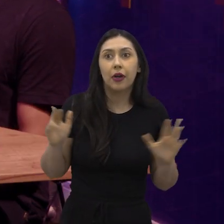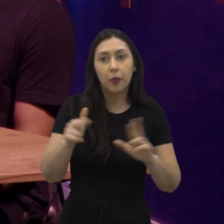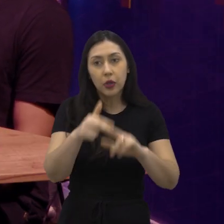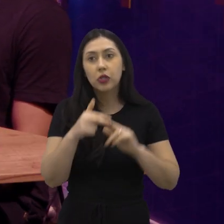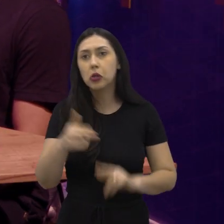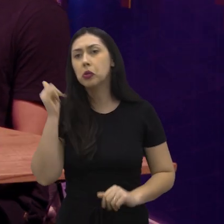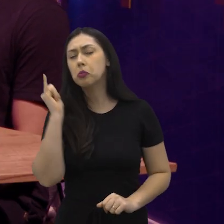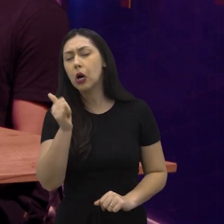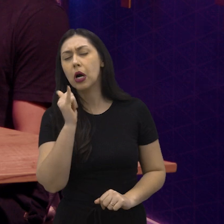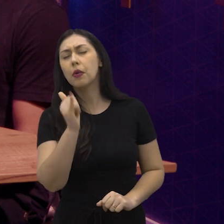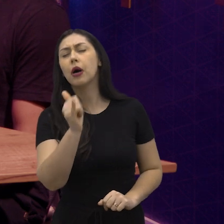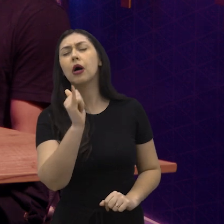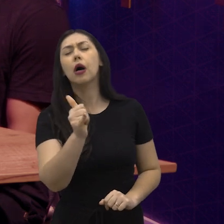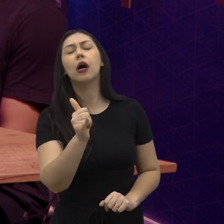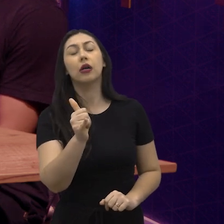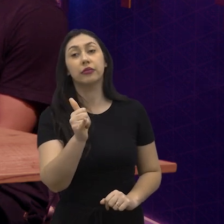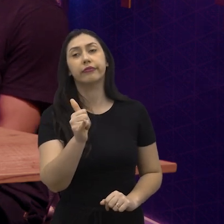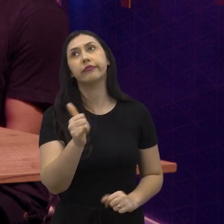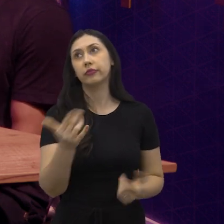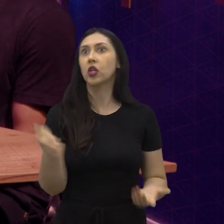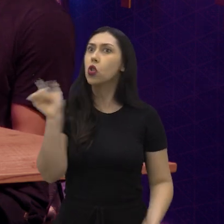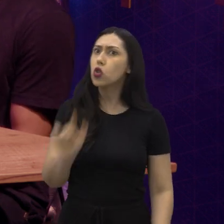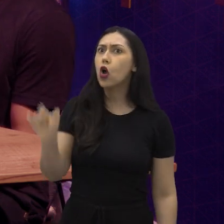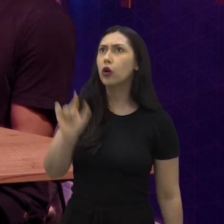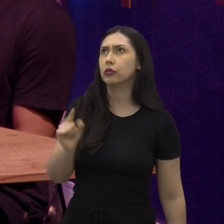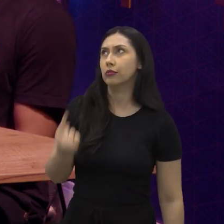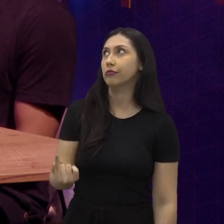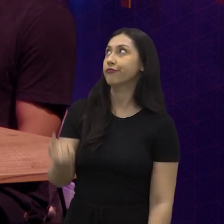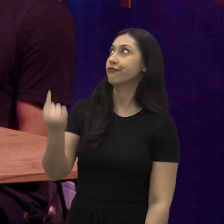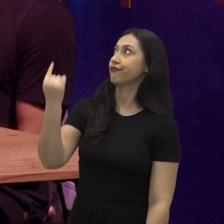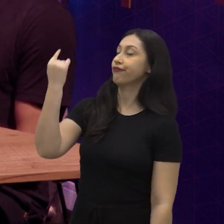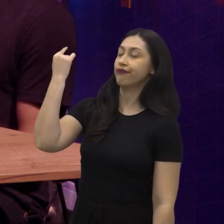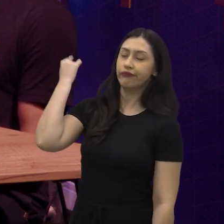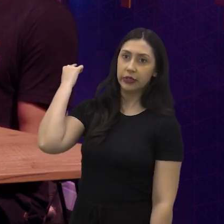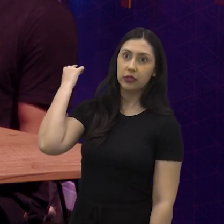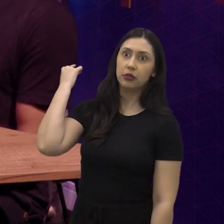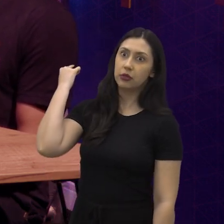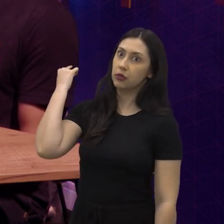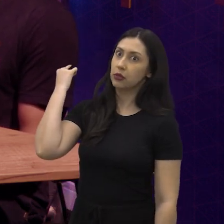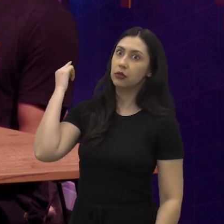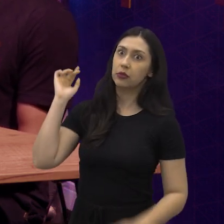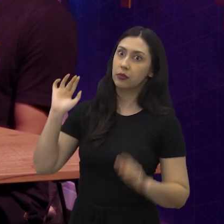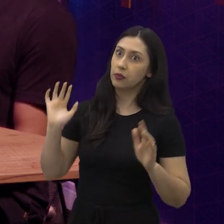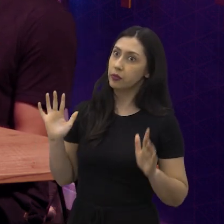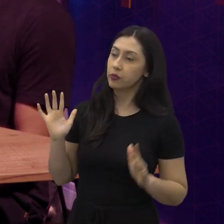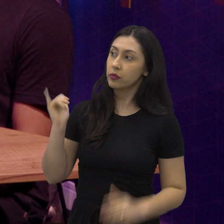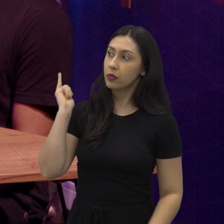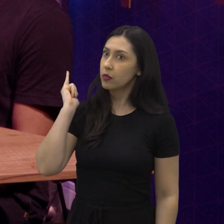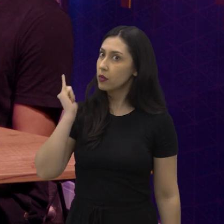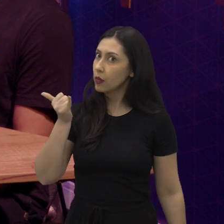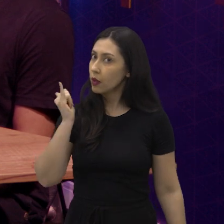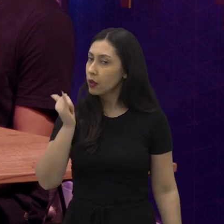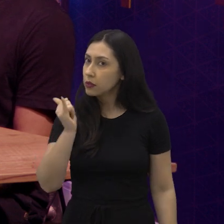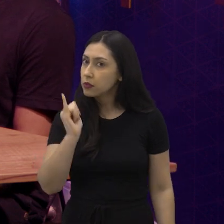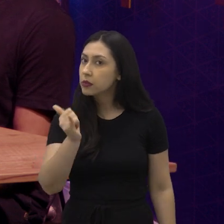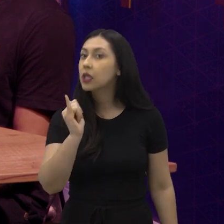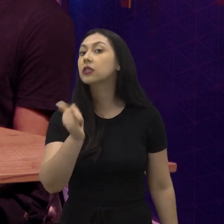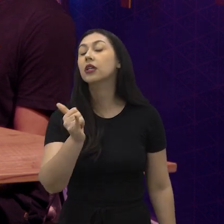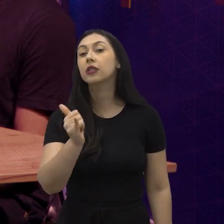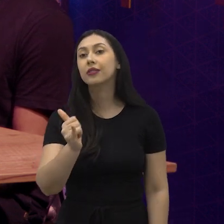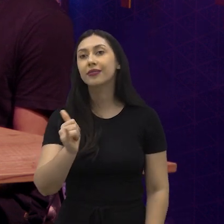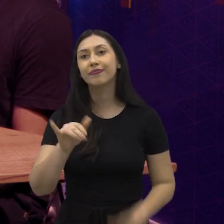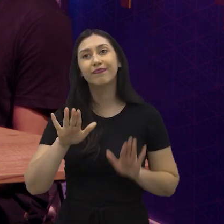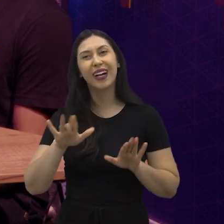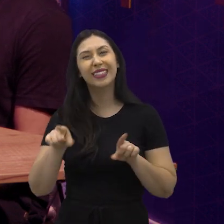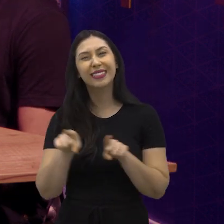pessoas contavam isso, é lógico que pra galera da época, isso era um conto, mas que